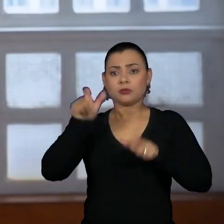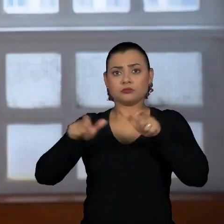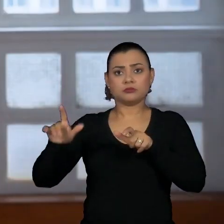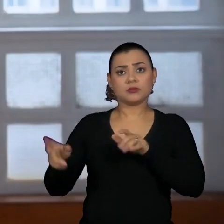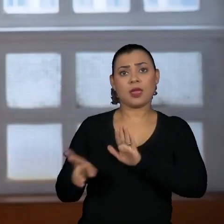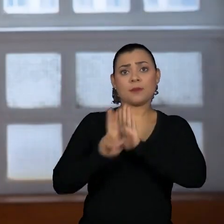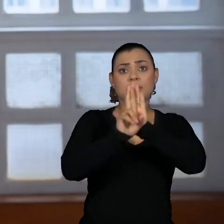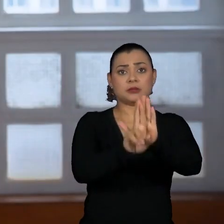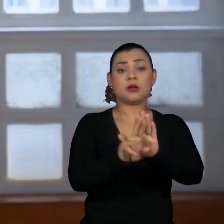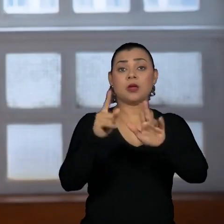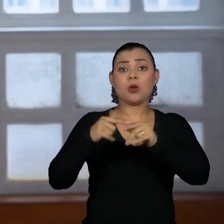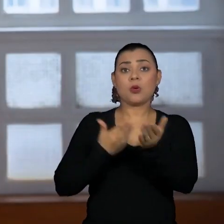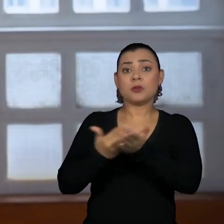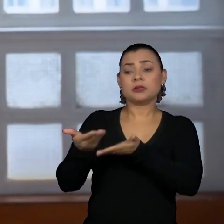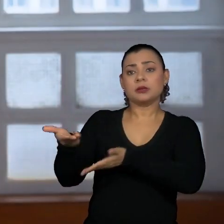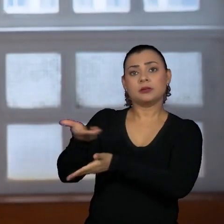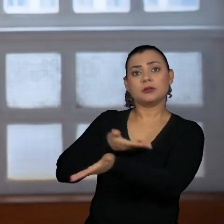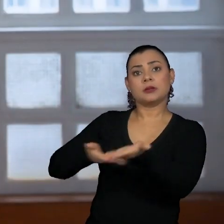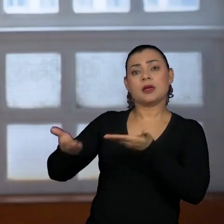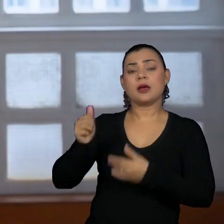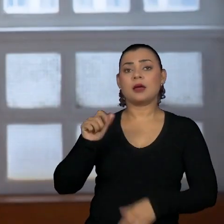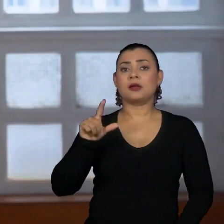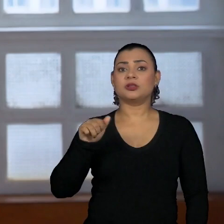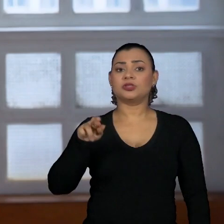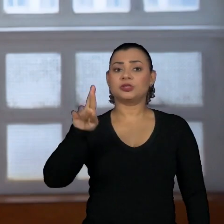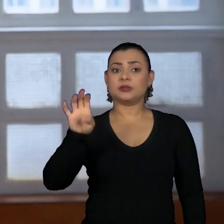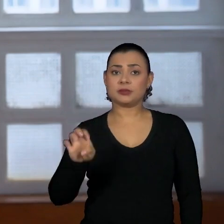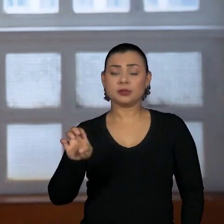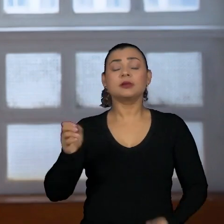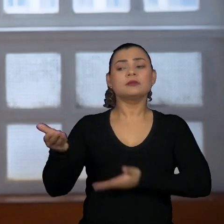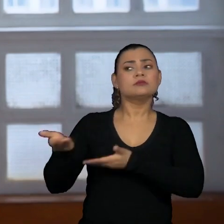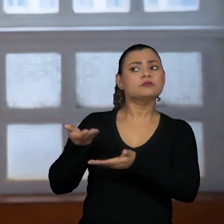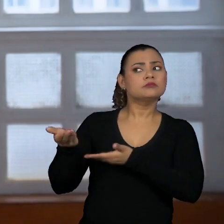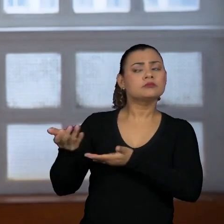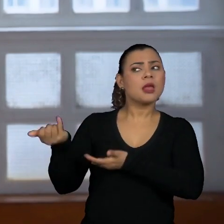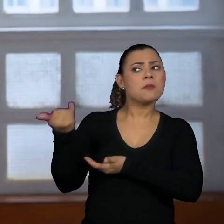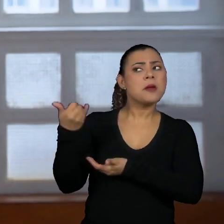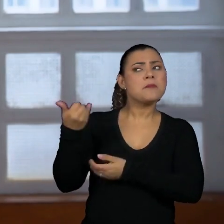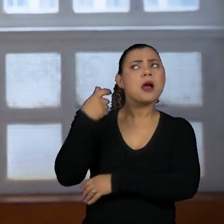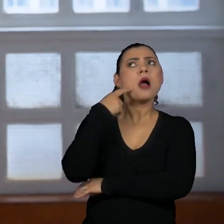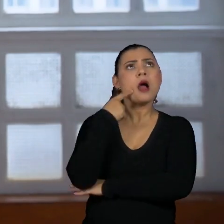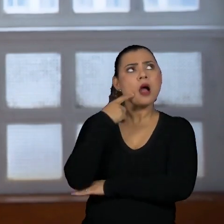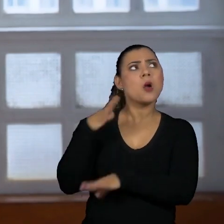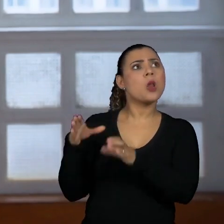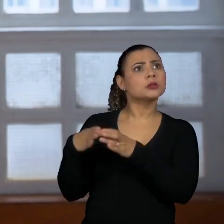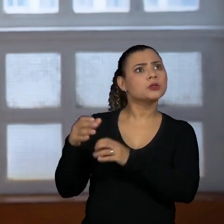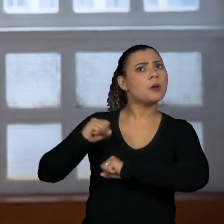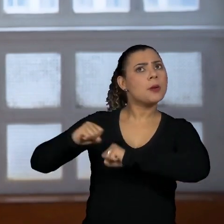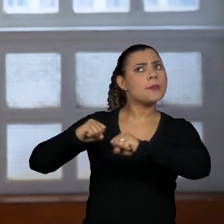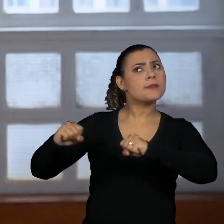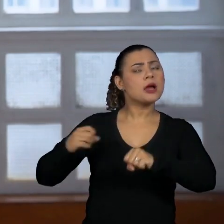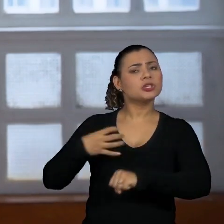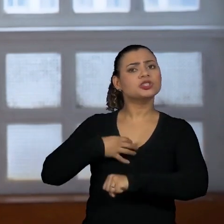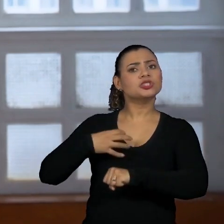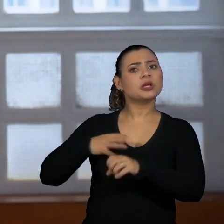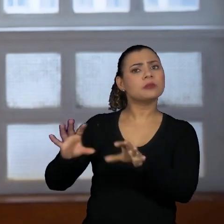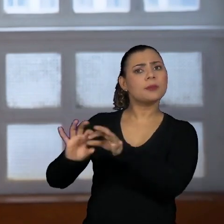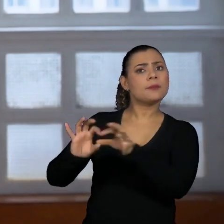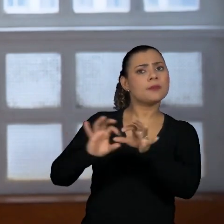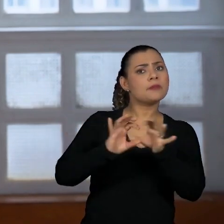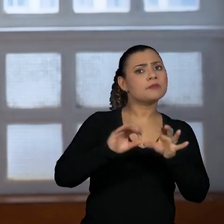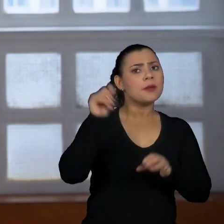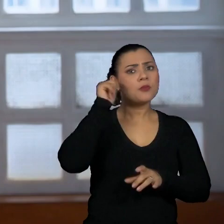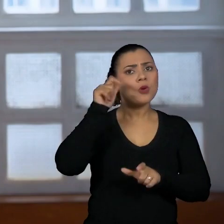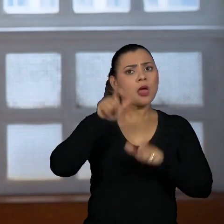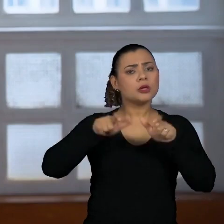e aí eu comecei a interagir com a Alexandre e ela me falou do projeto da coletiva, do que a coletiva fazia, essa forma de veicular a palavra da